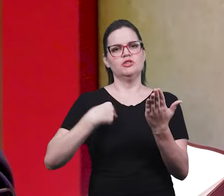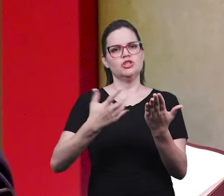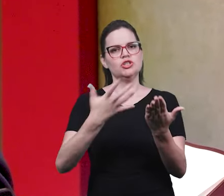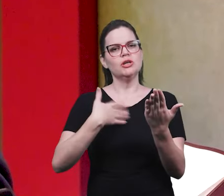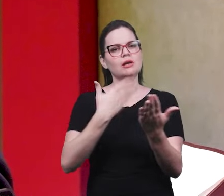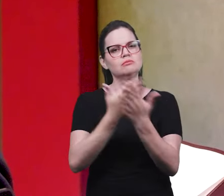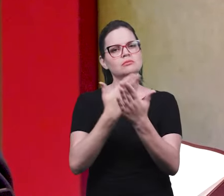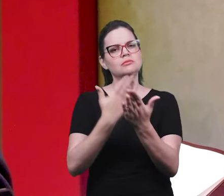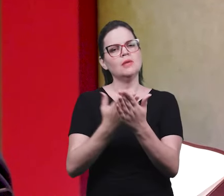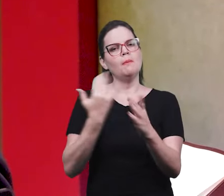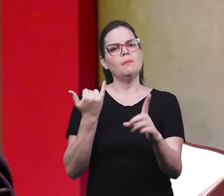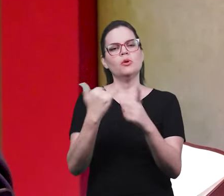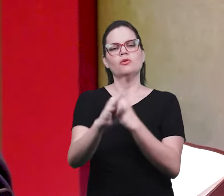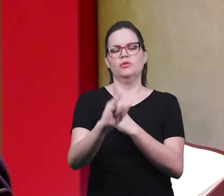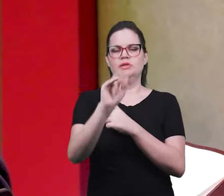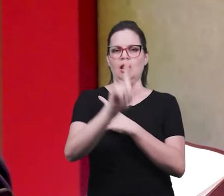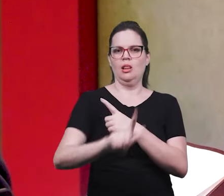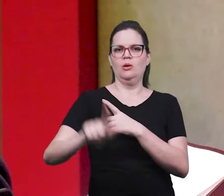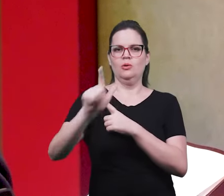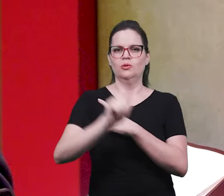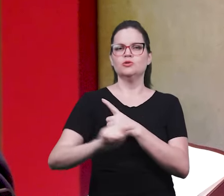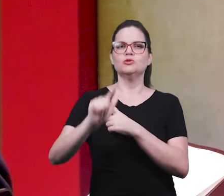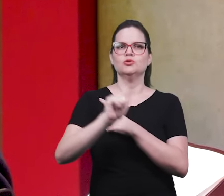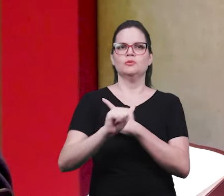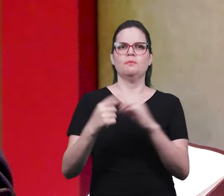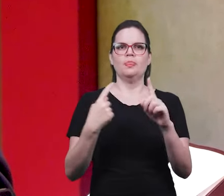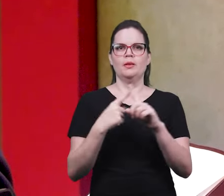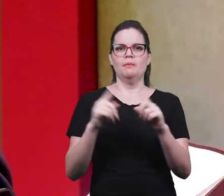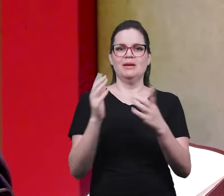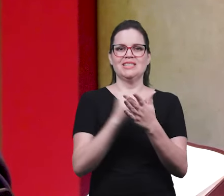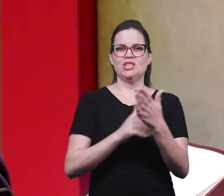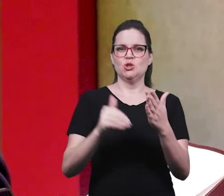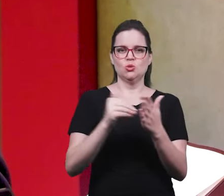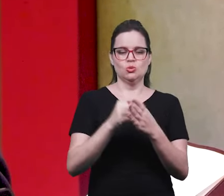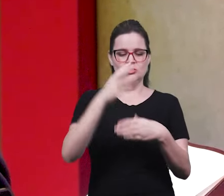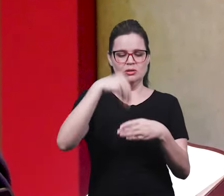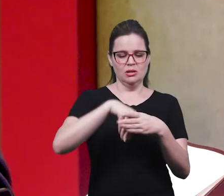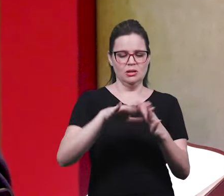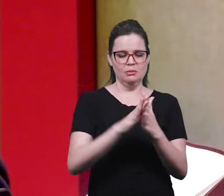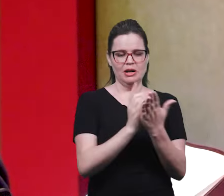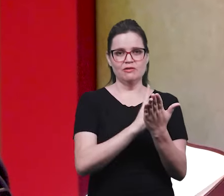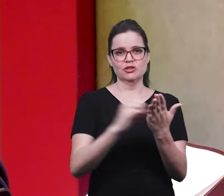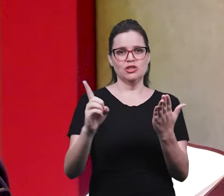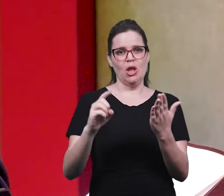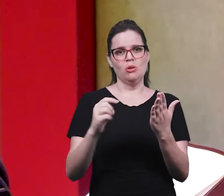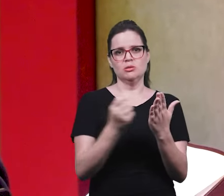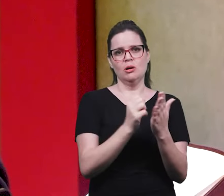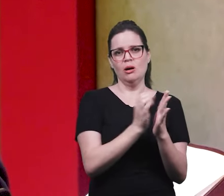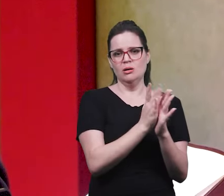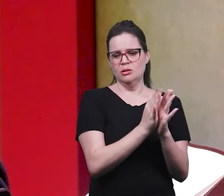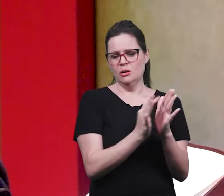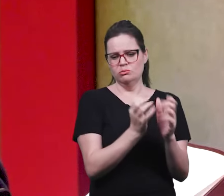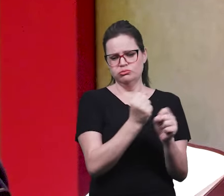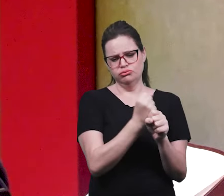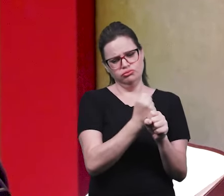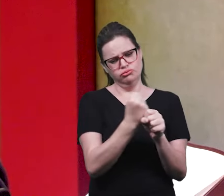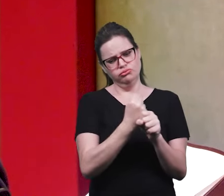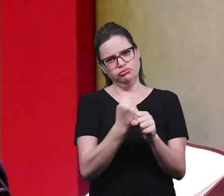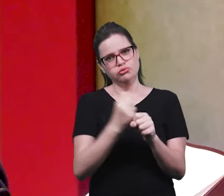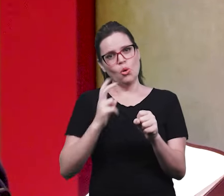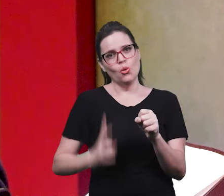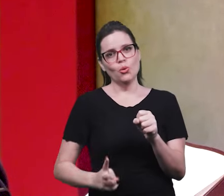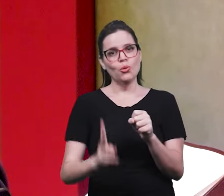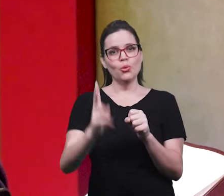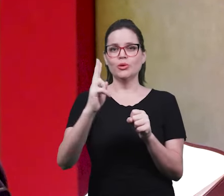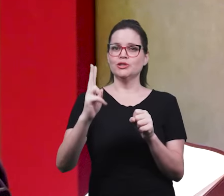a palavra ela tem poder. Por isso que a palavra de Deus ela se mantém durante todos esses séculos. Porque é do poder de Deus pela palavra dele. Né? O que ele